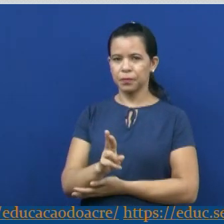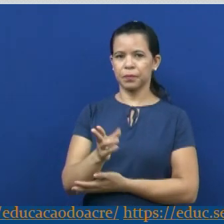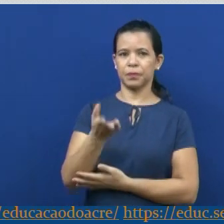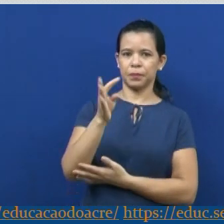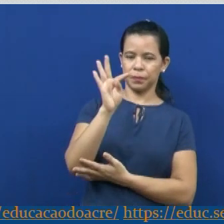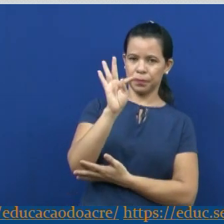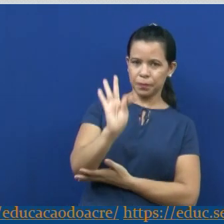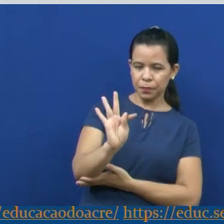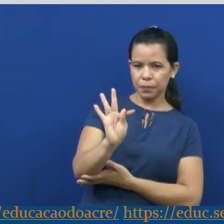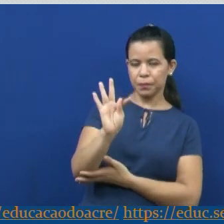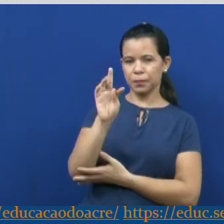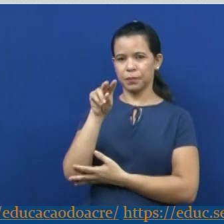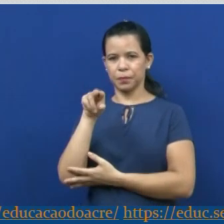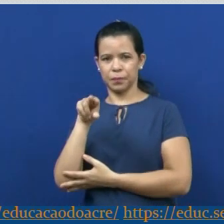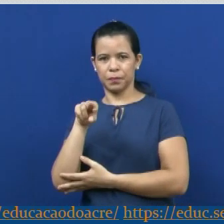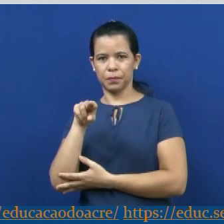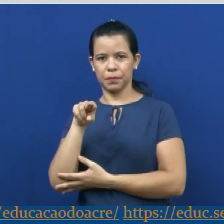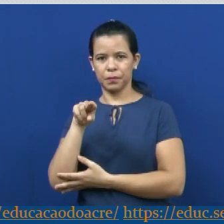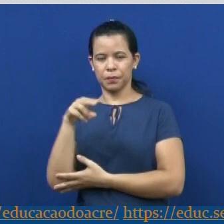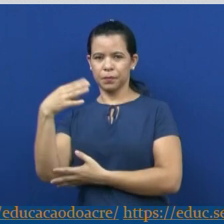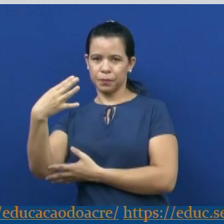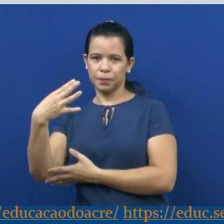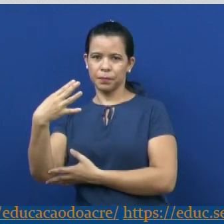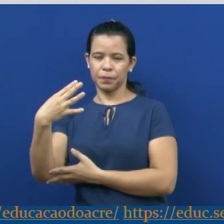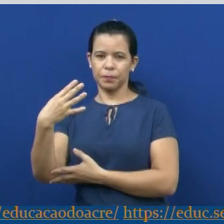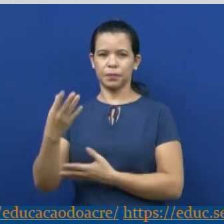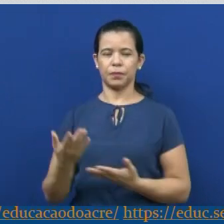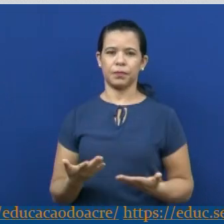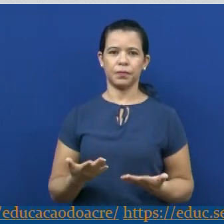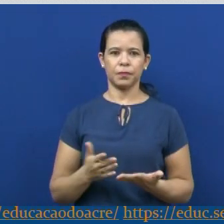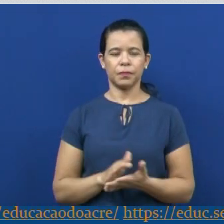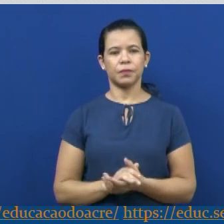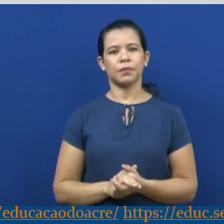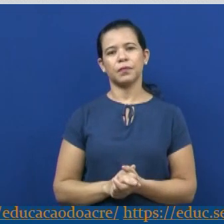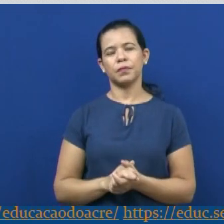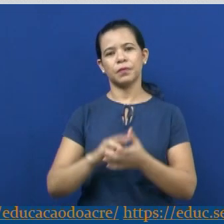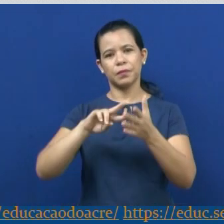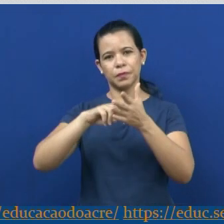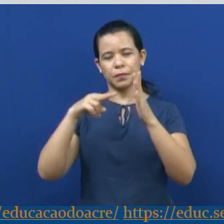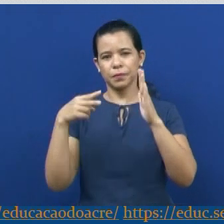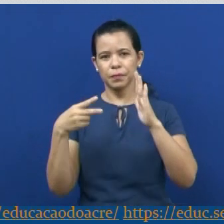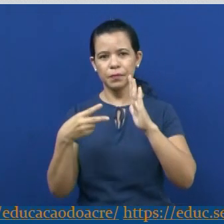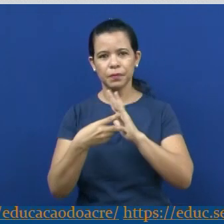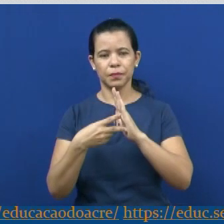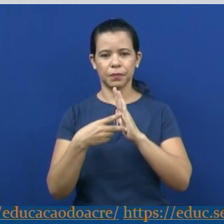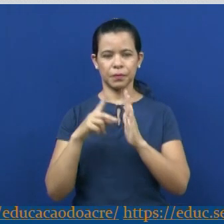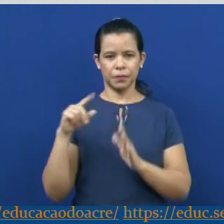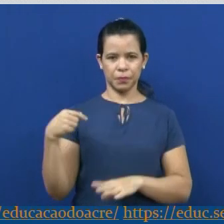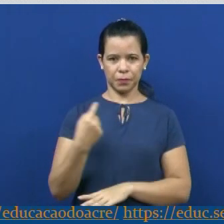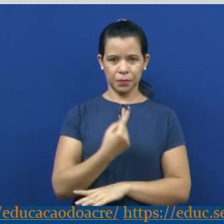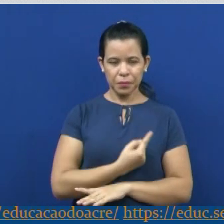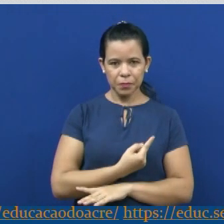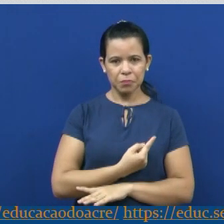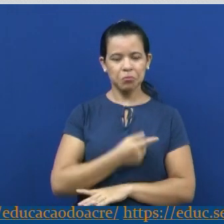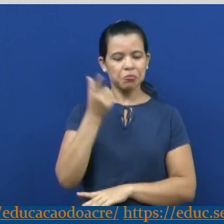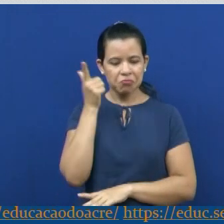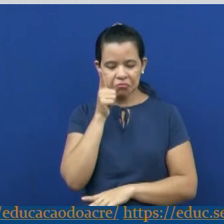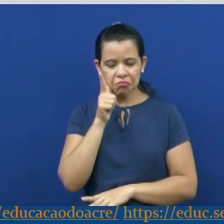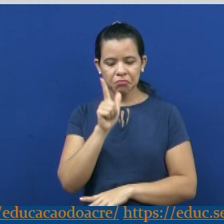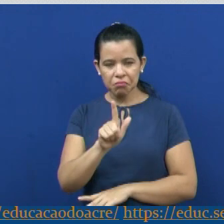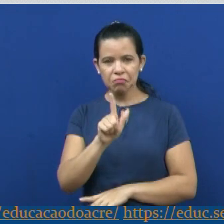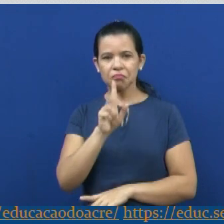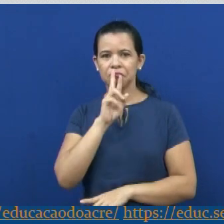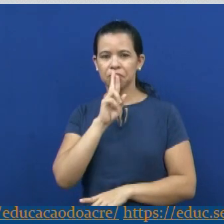t é igual a 4. Isso implica dizer que nós chegamos a um resultado